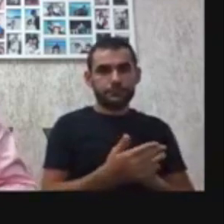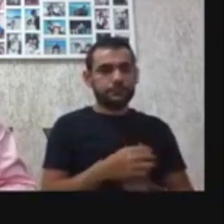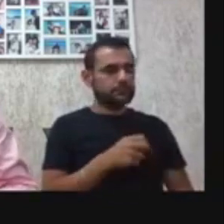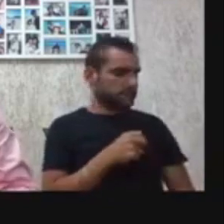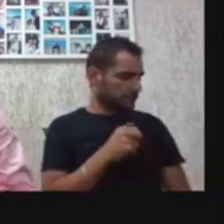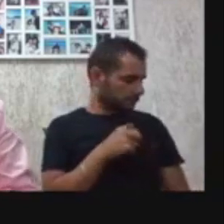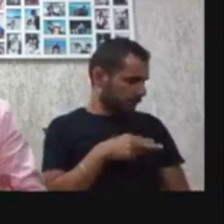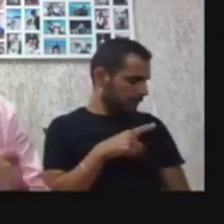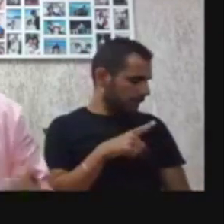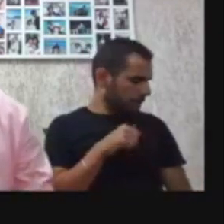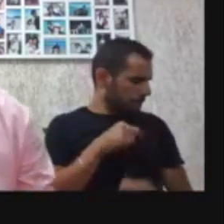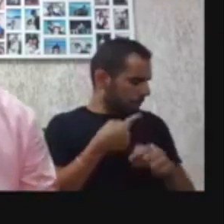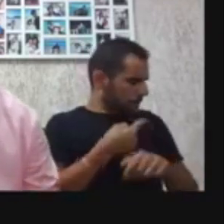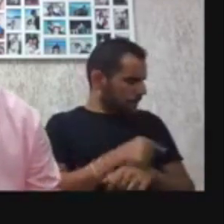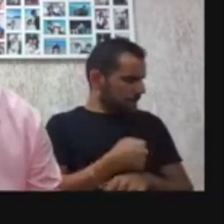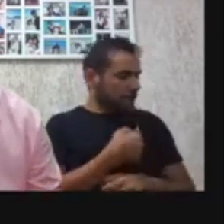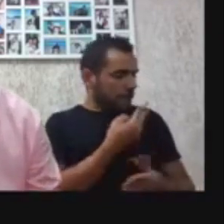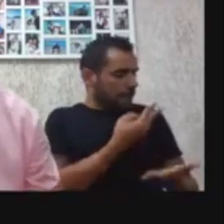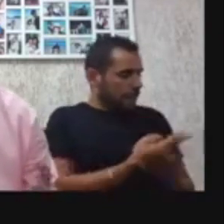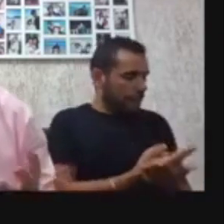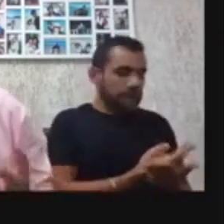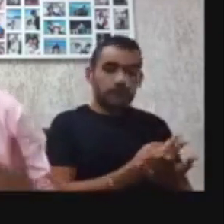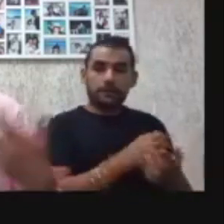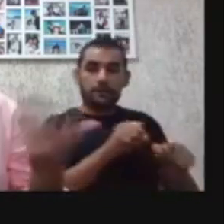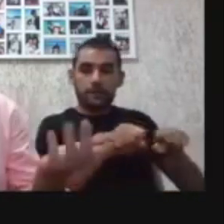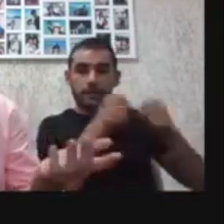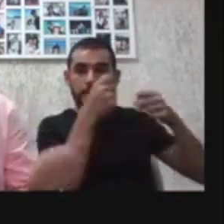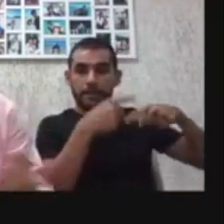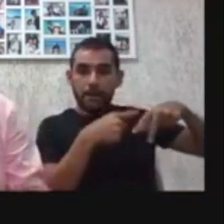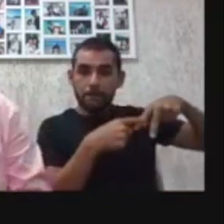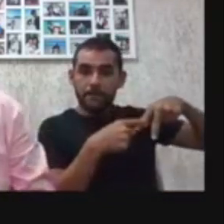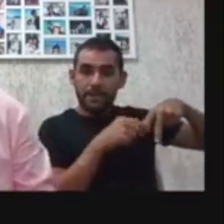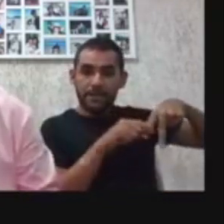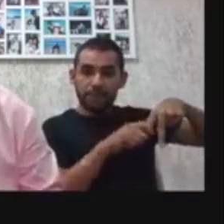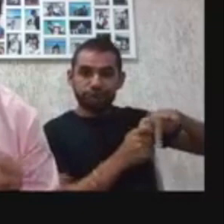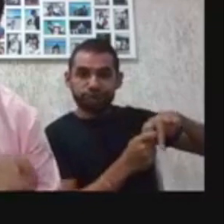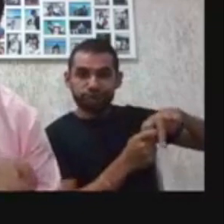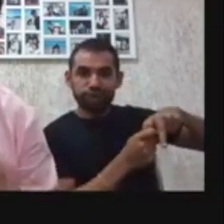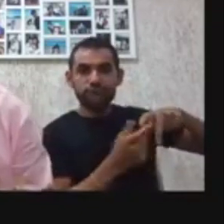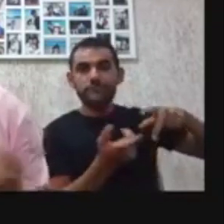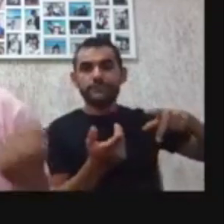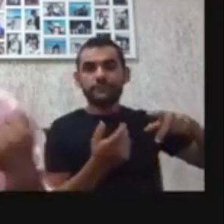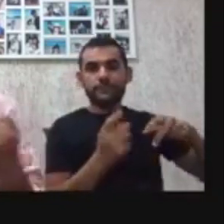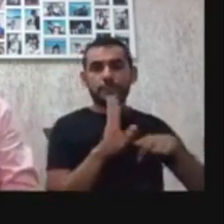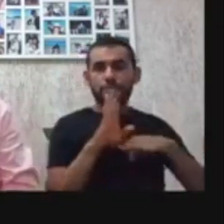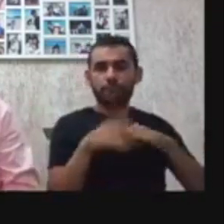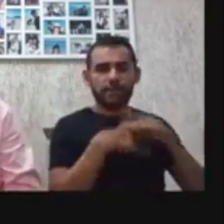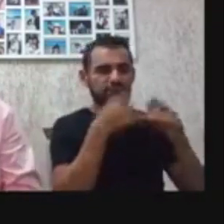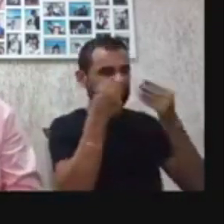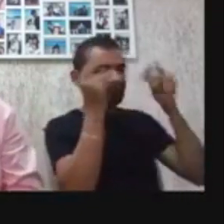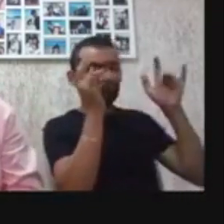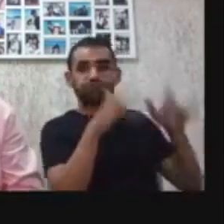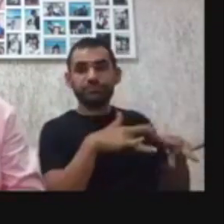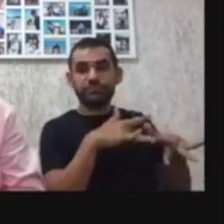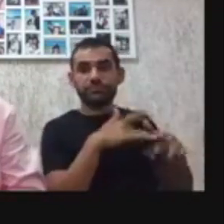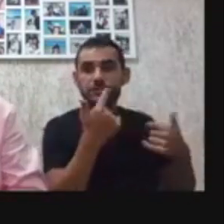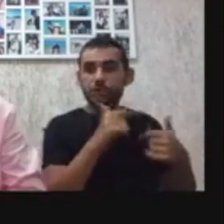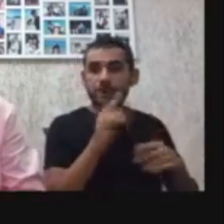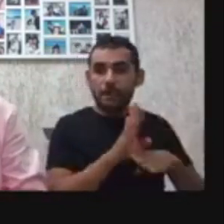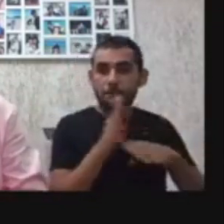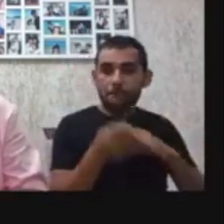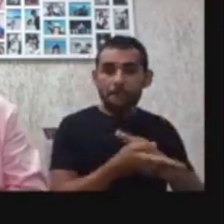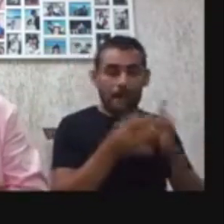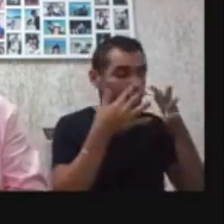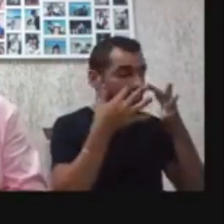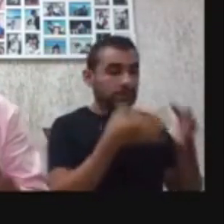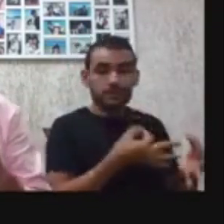estar olhando se tem buraco, se não tem, que eu vou cair, que eu vou quebrar uma perna, né? E os bairros estão esquecidos, não tem atenção nos bairros, sabe? Sim, sim.